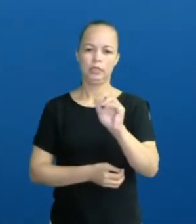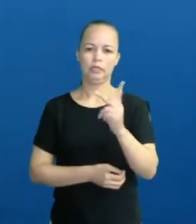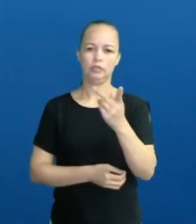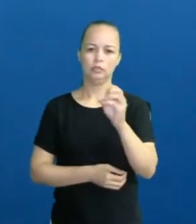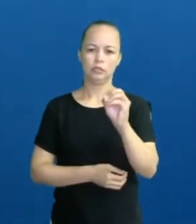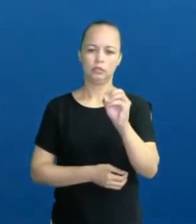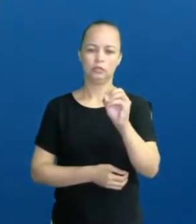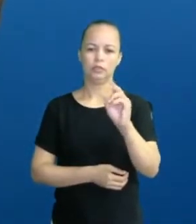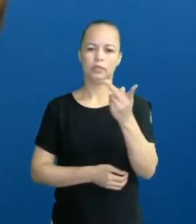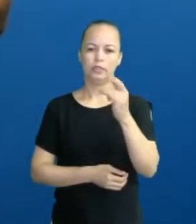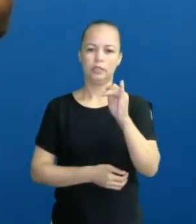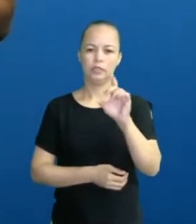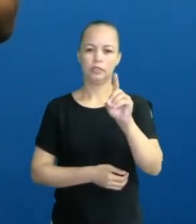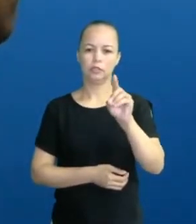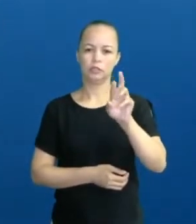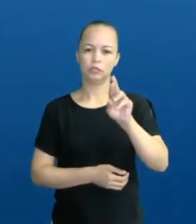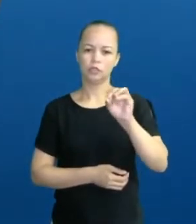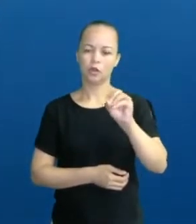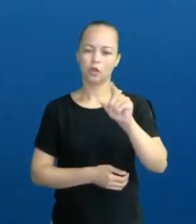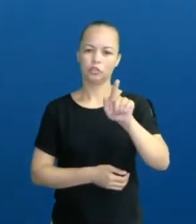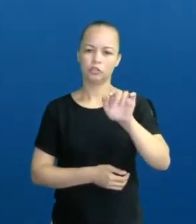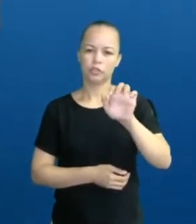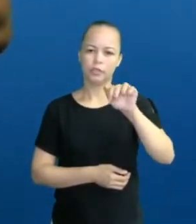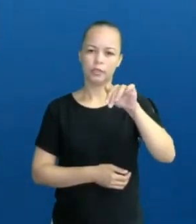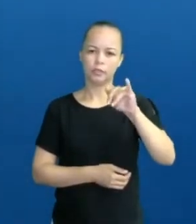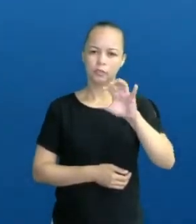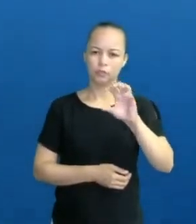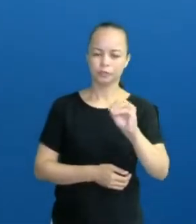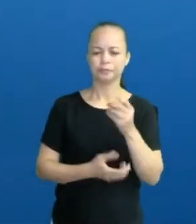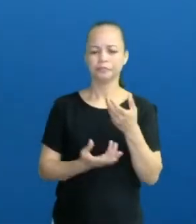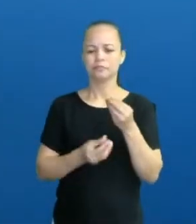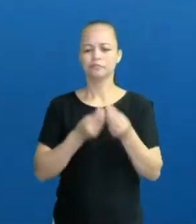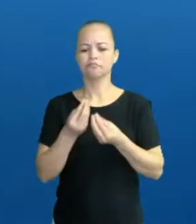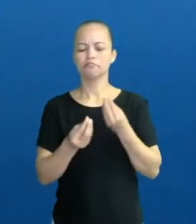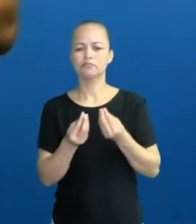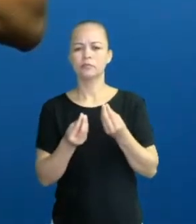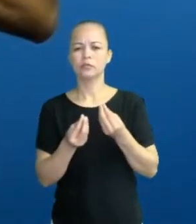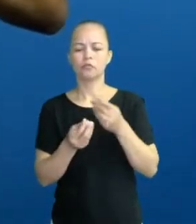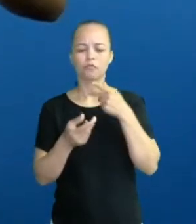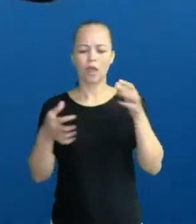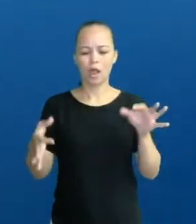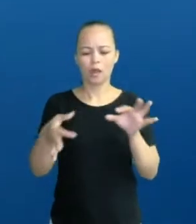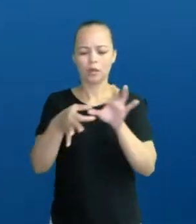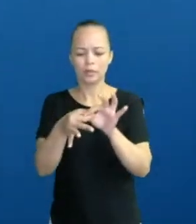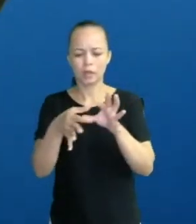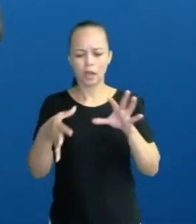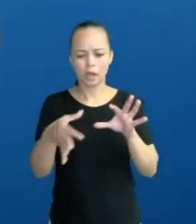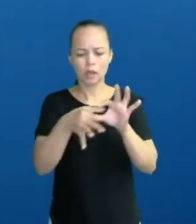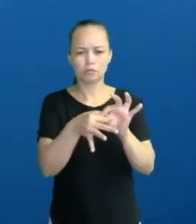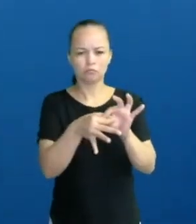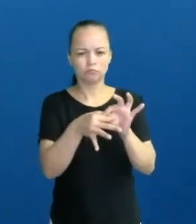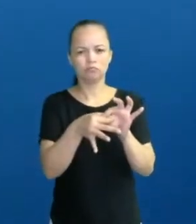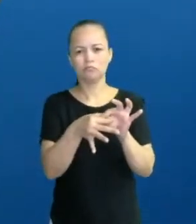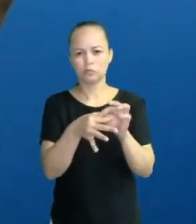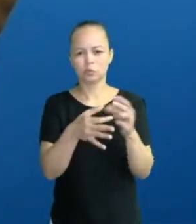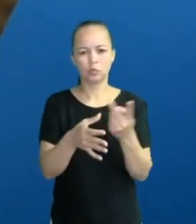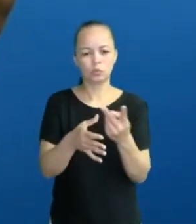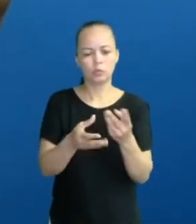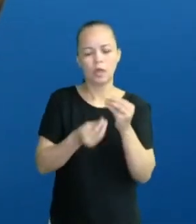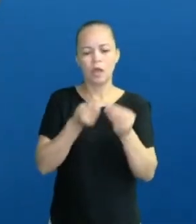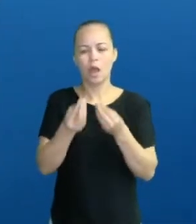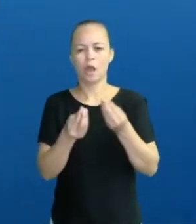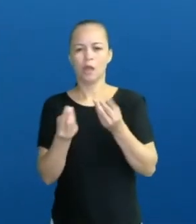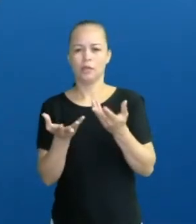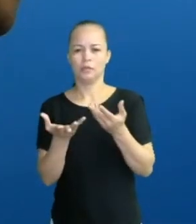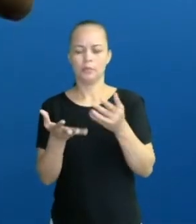informação que eu vou dar para vocês. Vai ter uma tríade muito virtuosa. Quando eu falo de ligações de hidrogênio, as pontes de hidrogênio, essa ligação ela